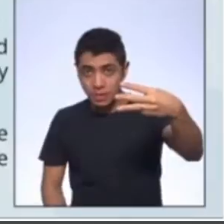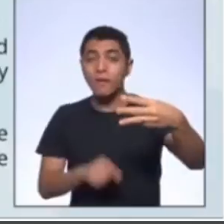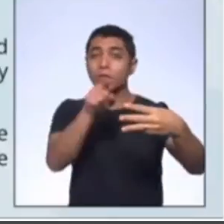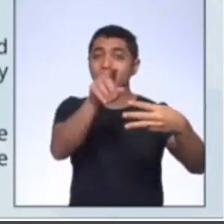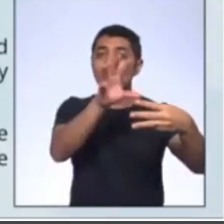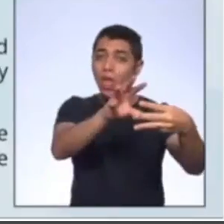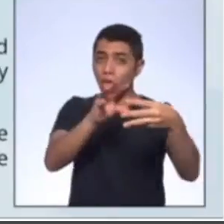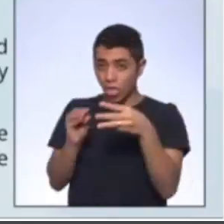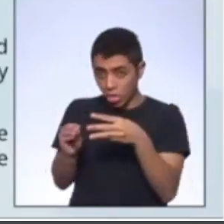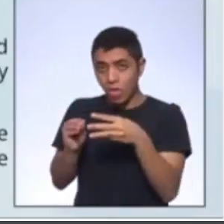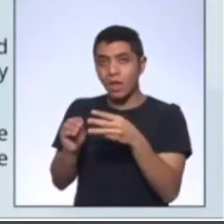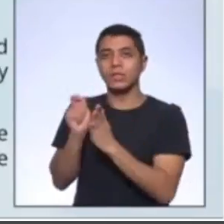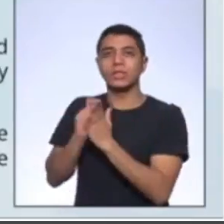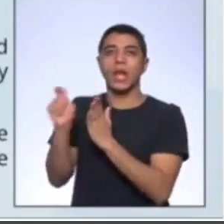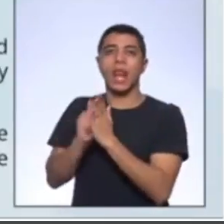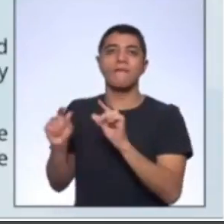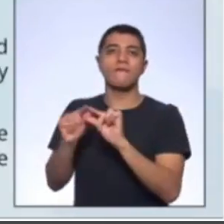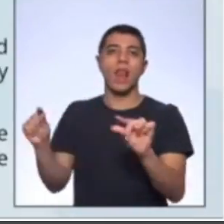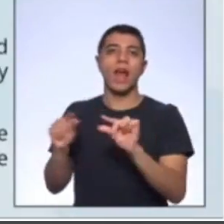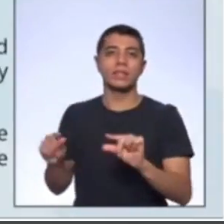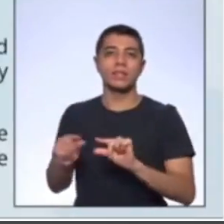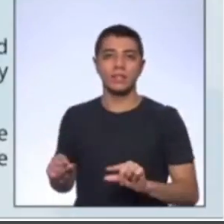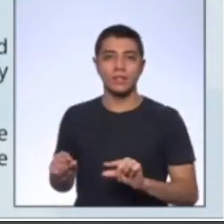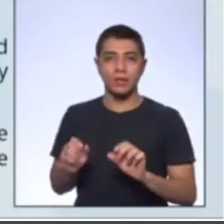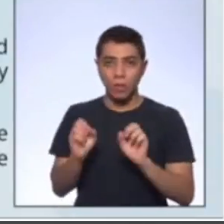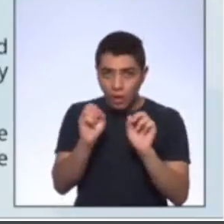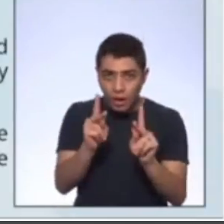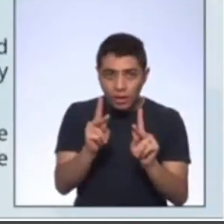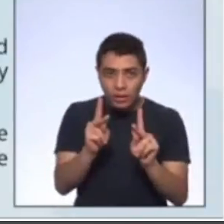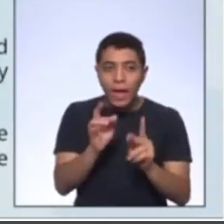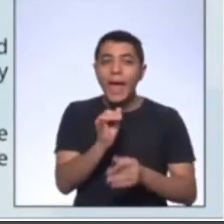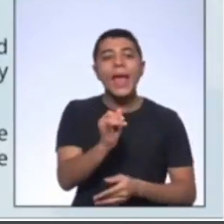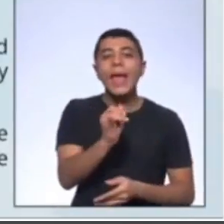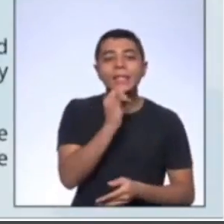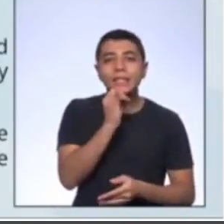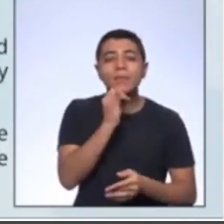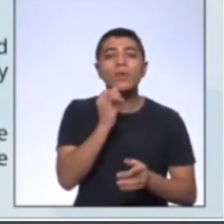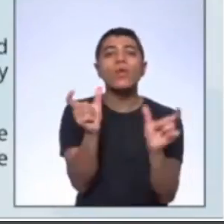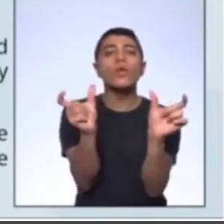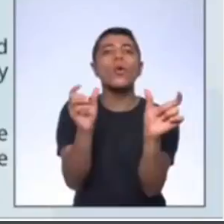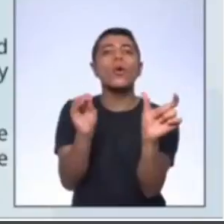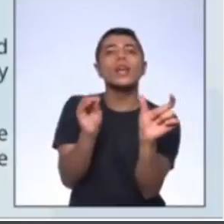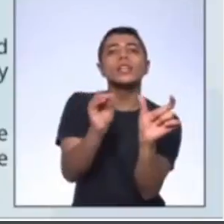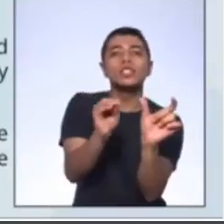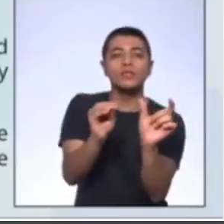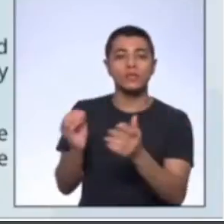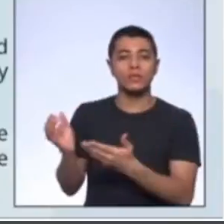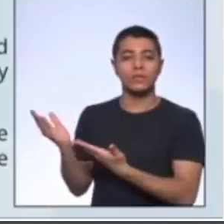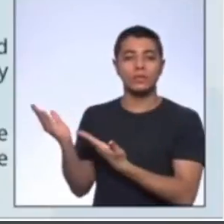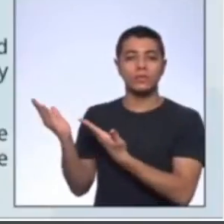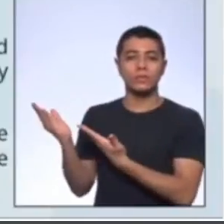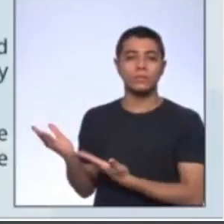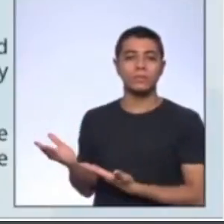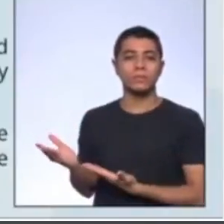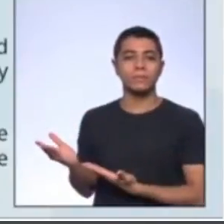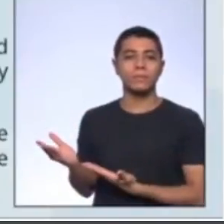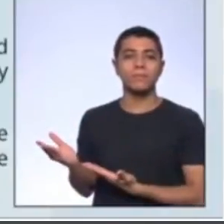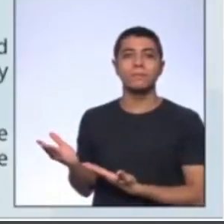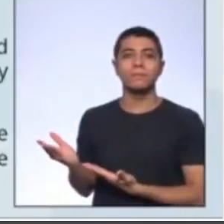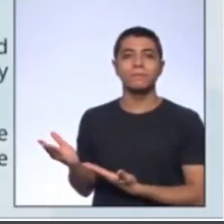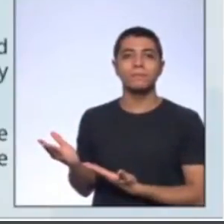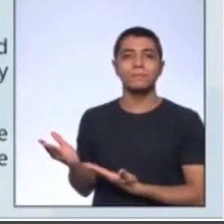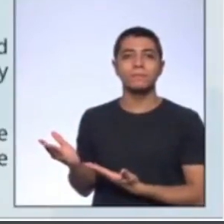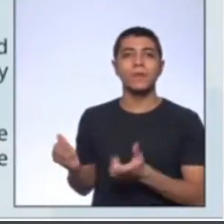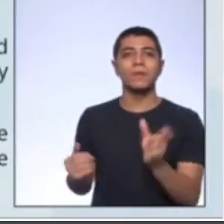curto por exemplo na alda os 100 para ir para o show more then have three things we said he